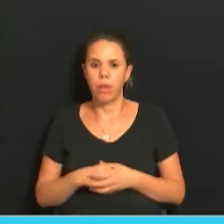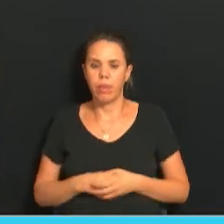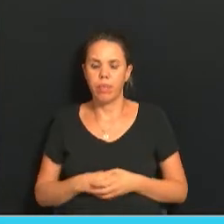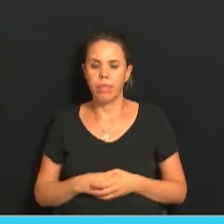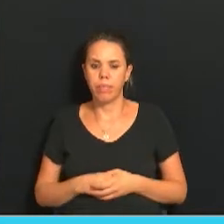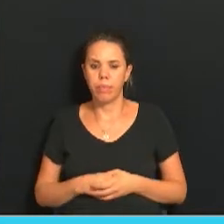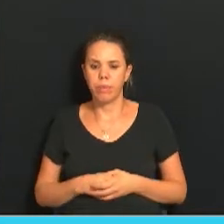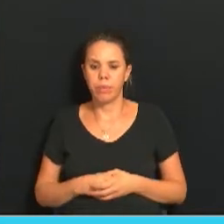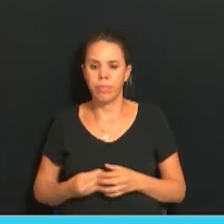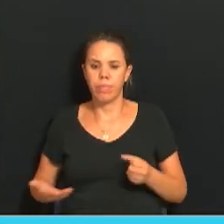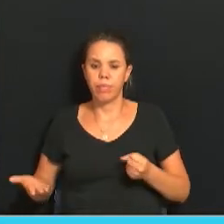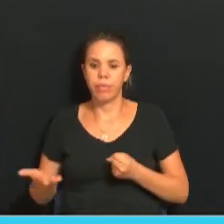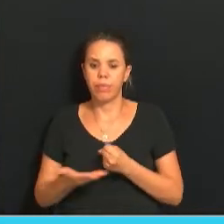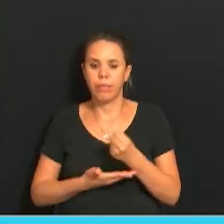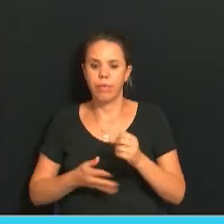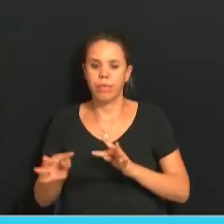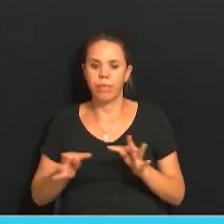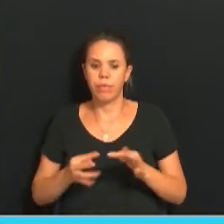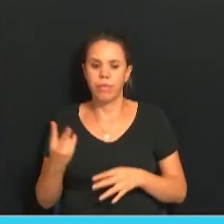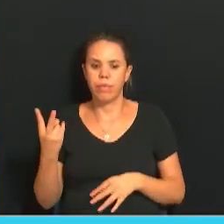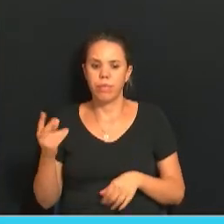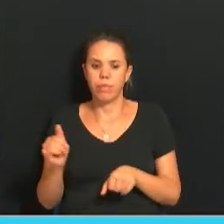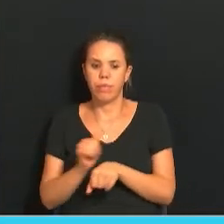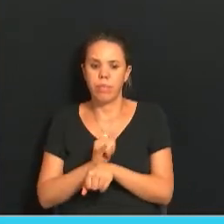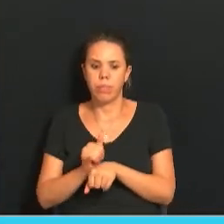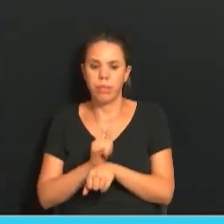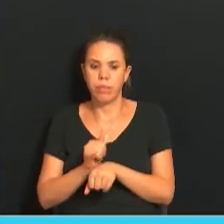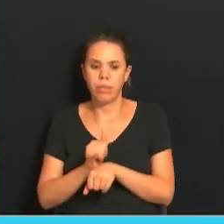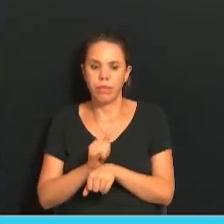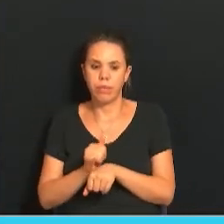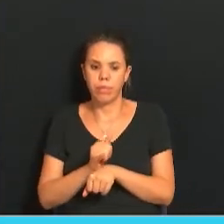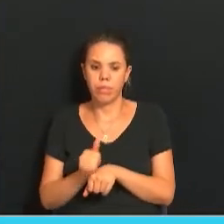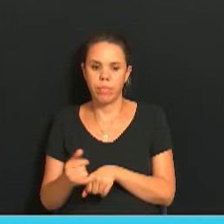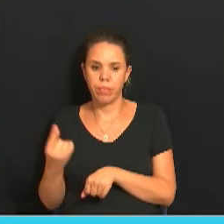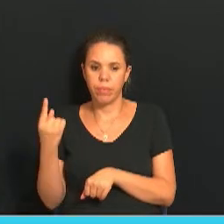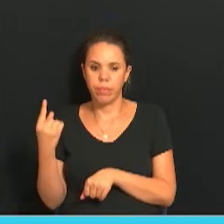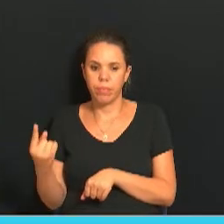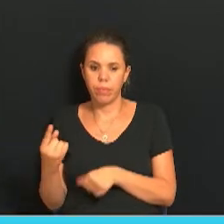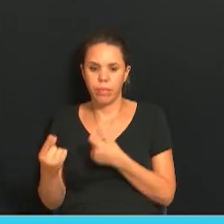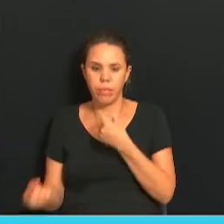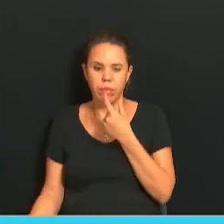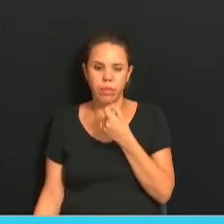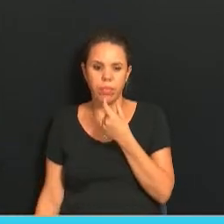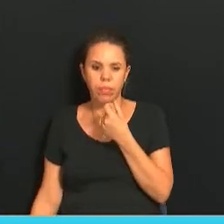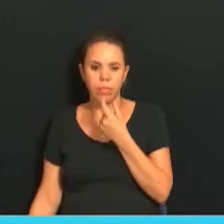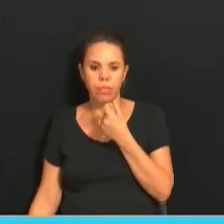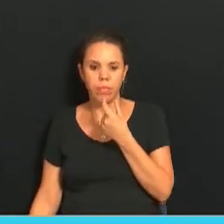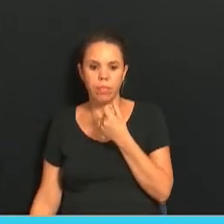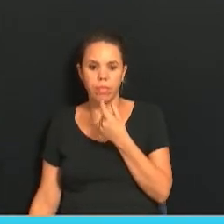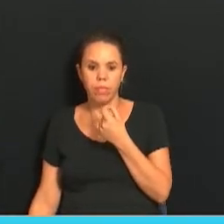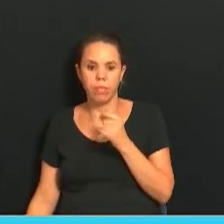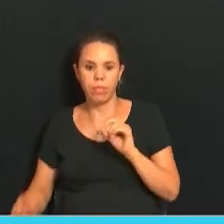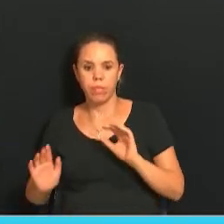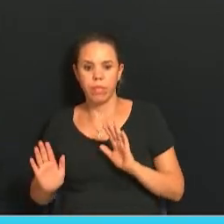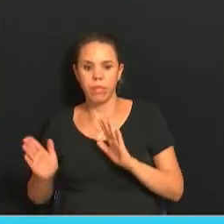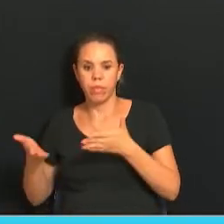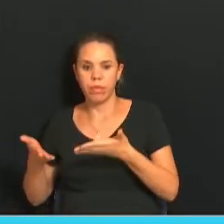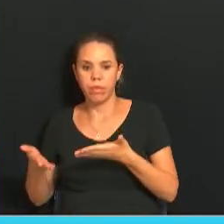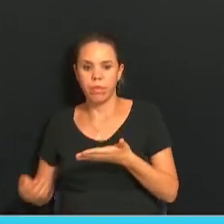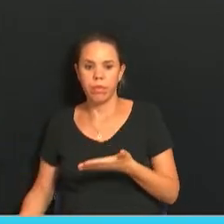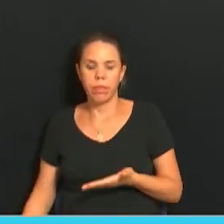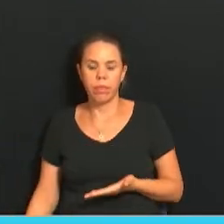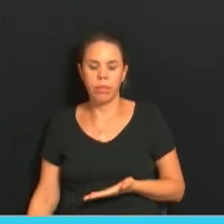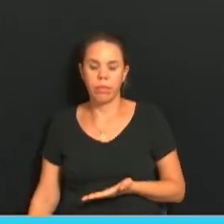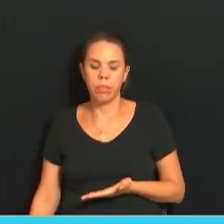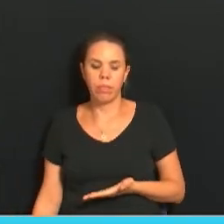da terapia são essas duas estratégias que eu falei. Ou uma medicamentosa focando vamos dizer,